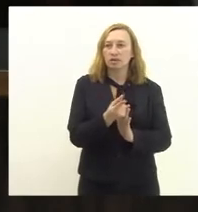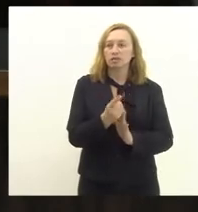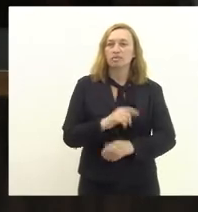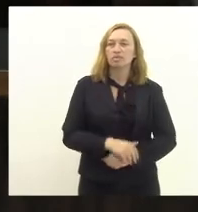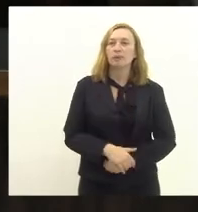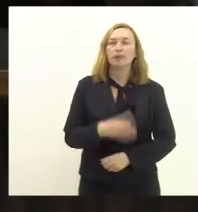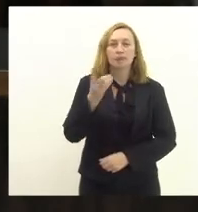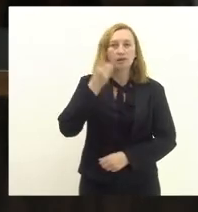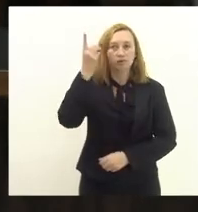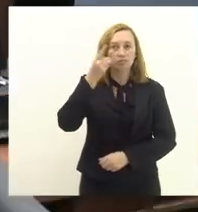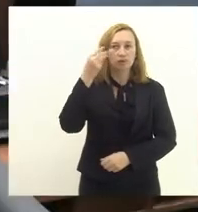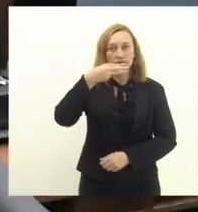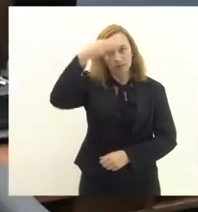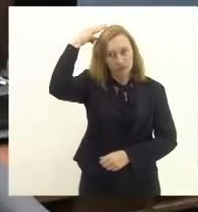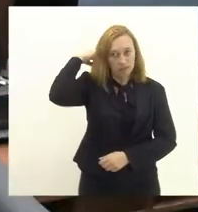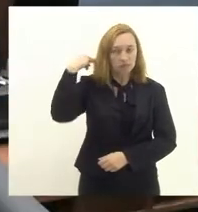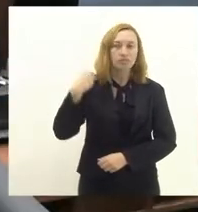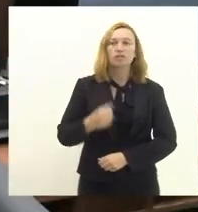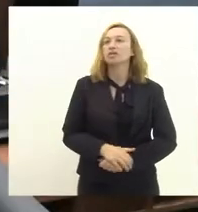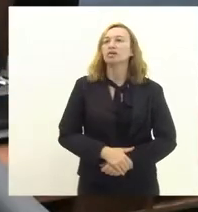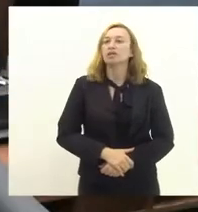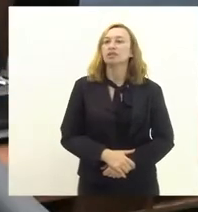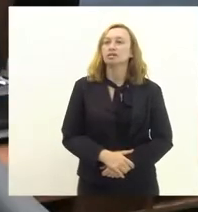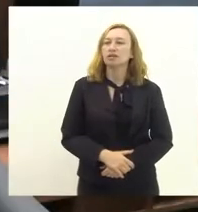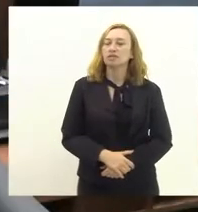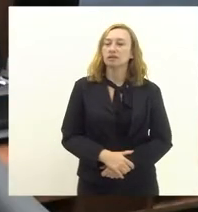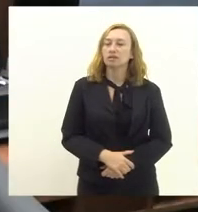de Orçamento, deputado Márcio.